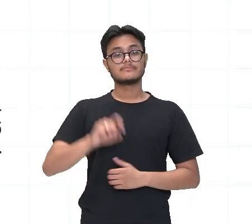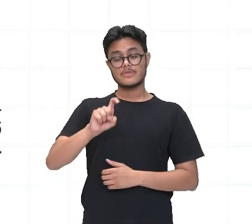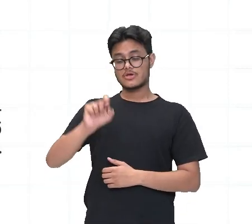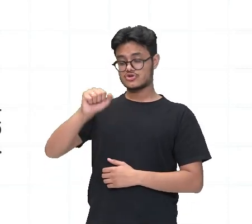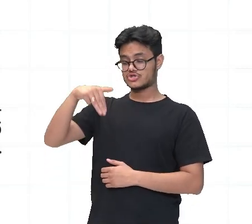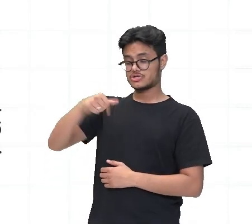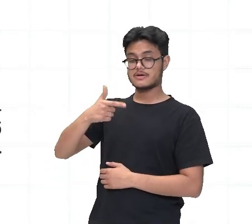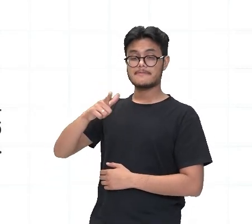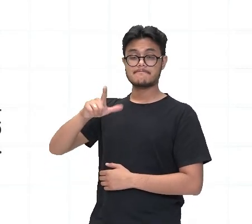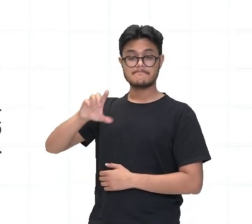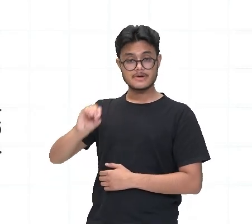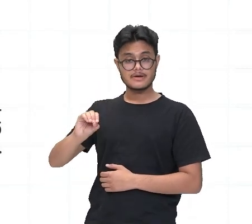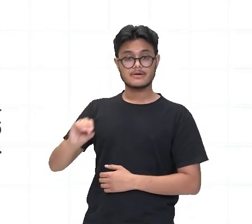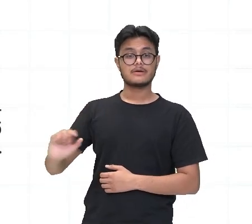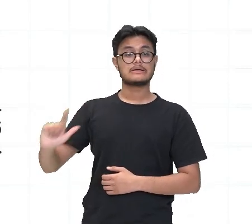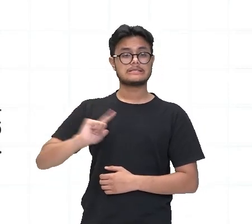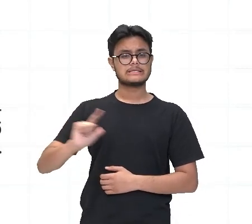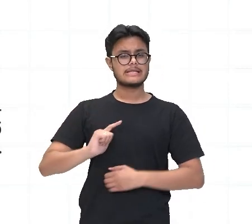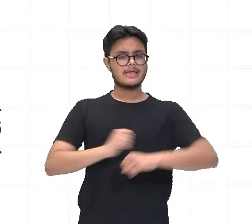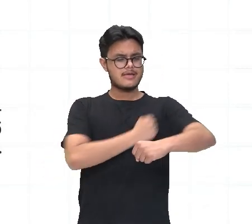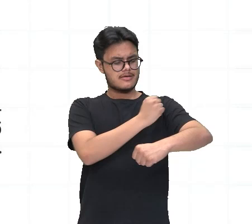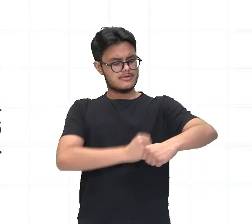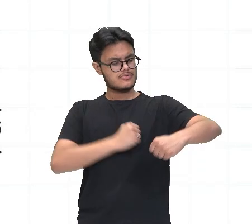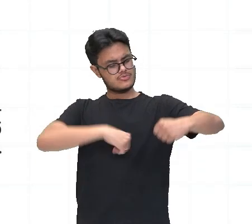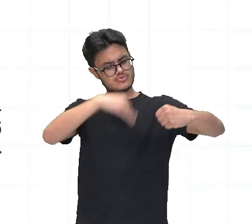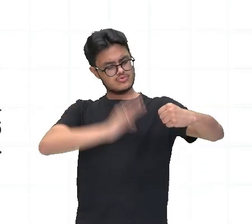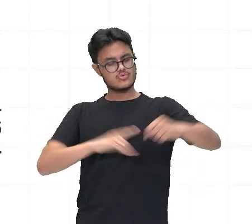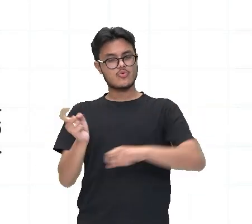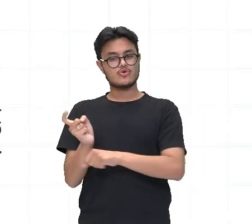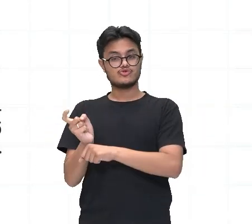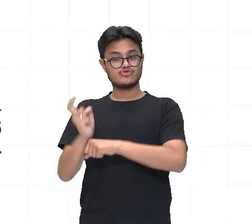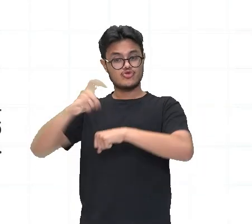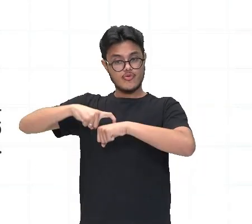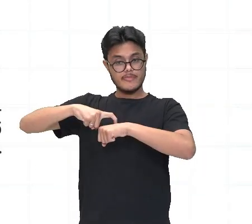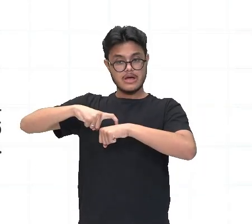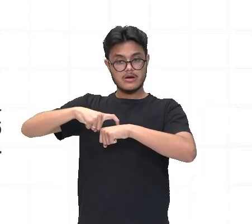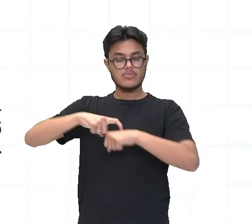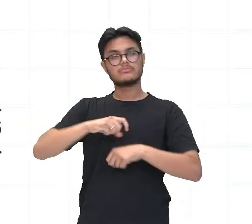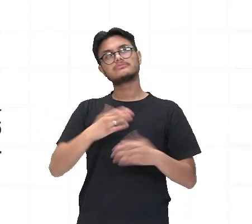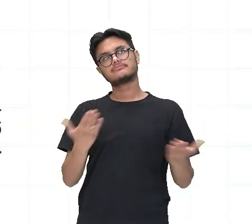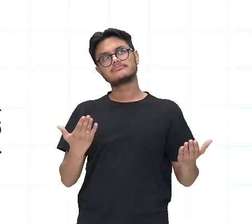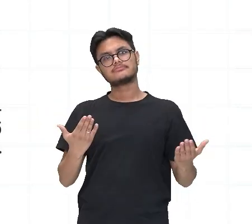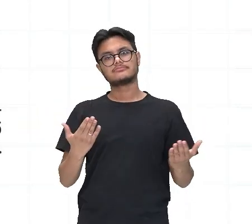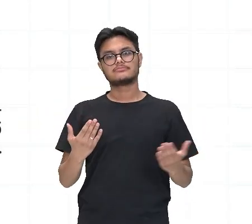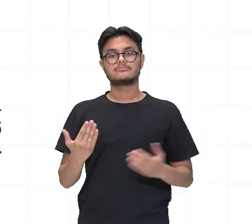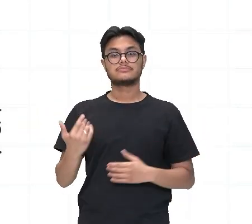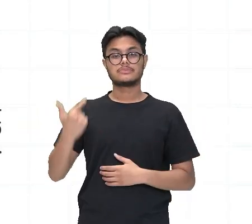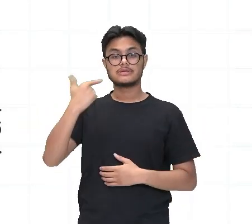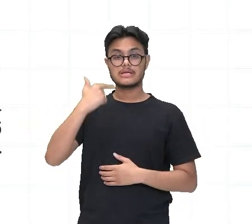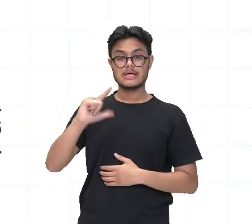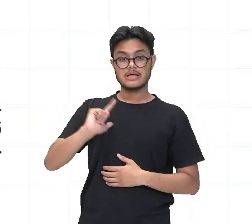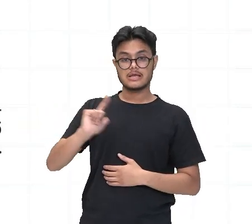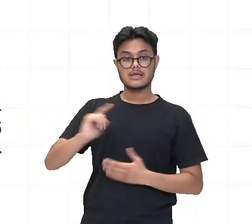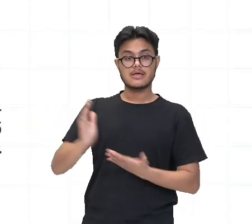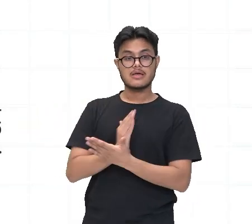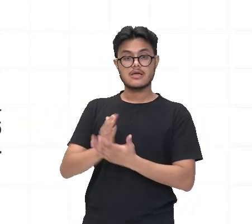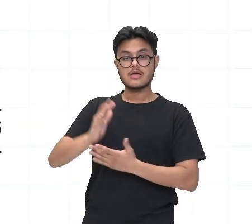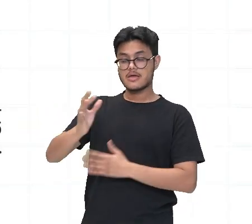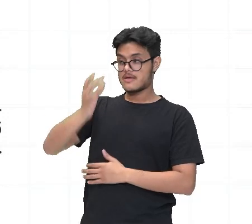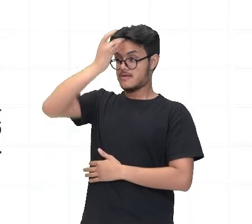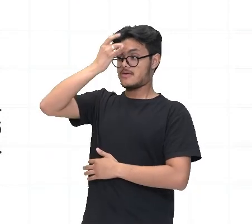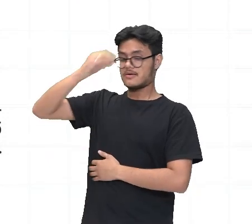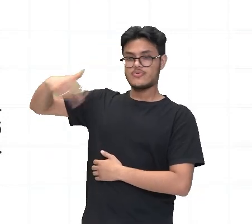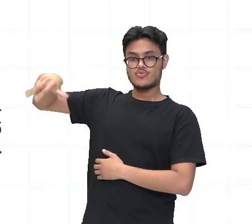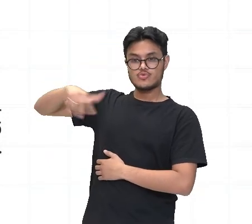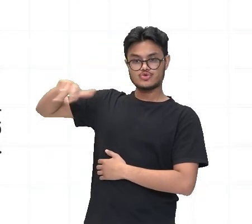xamã tinha um cesto com um desenho de escorpião, significava que ele tinha contato com o espírito do